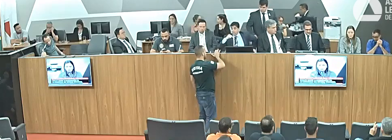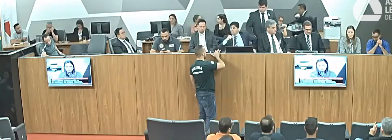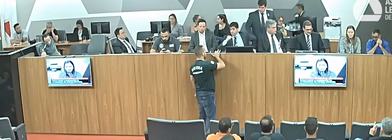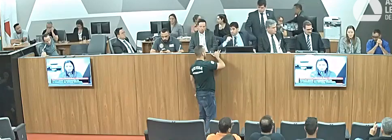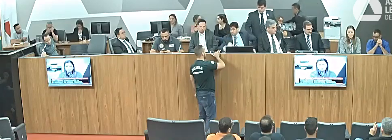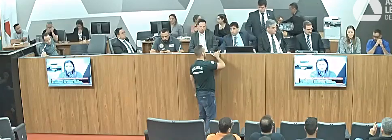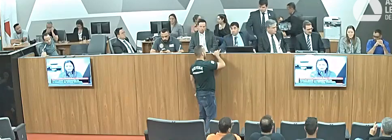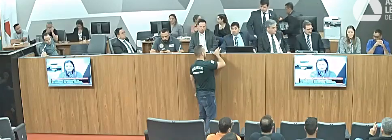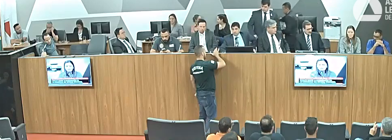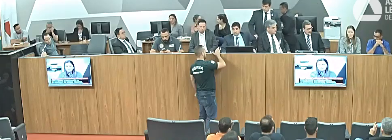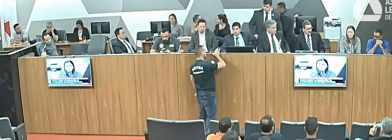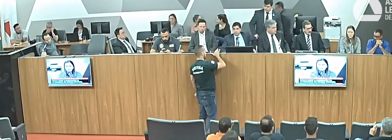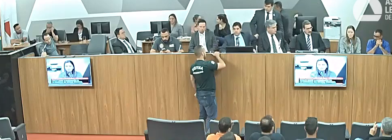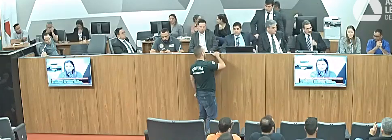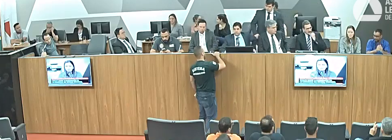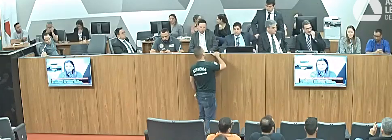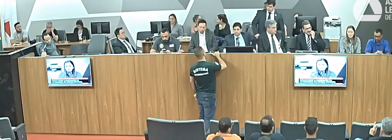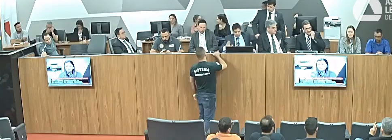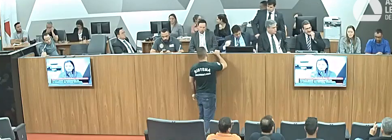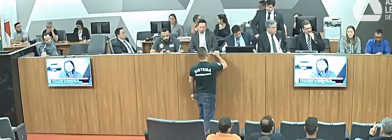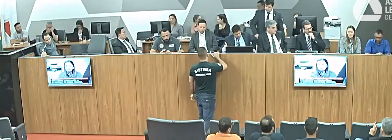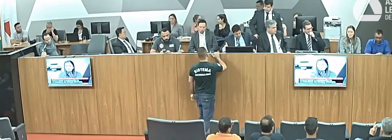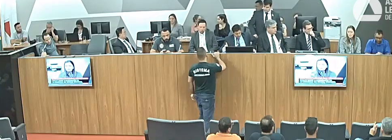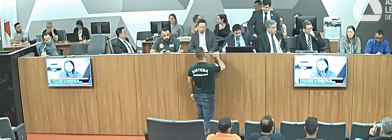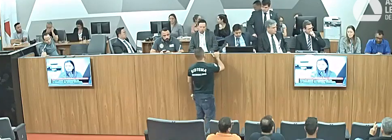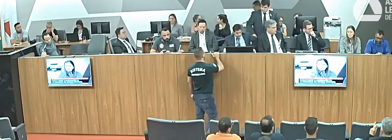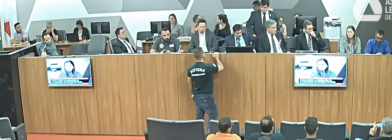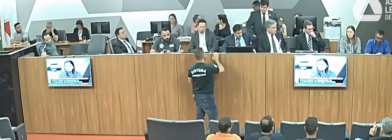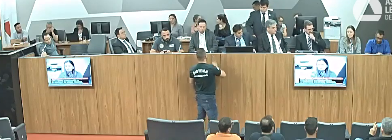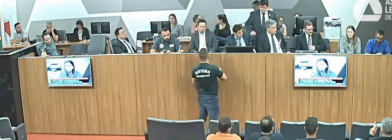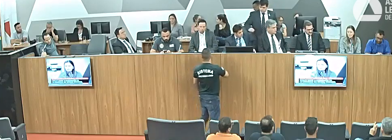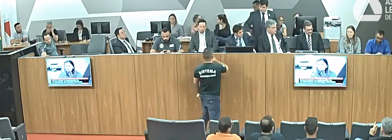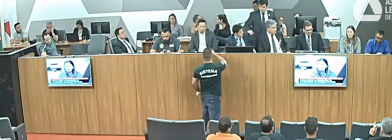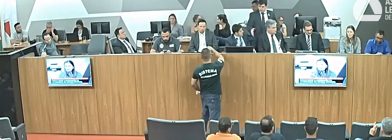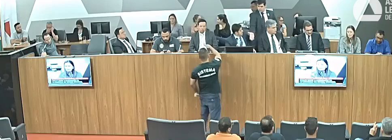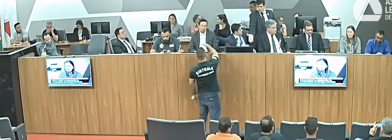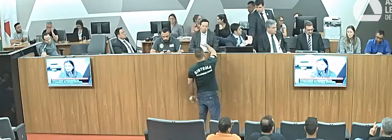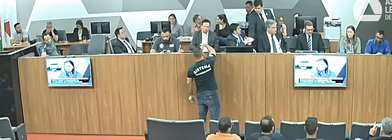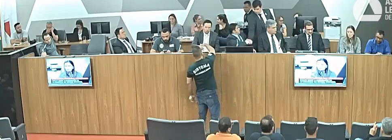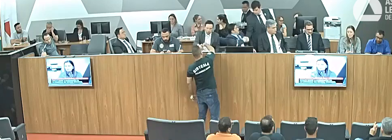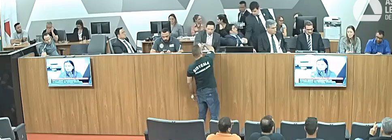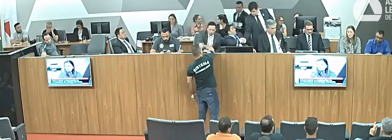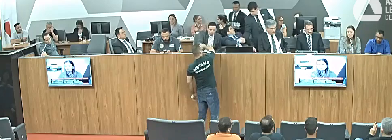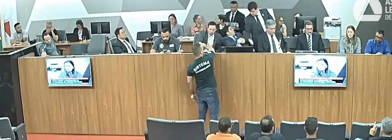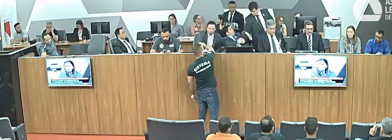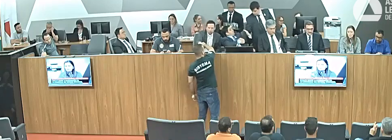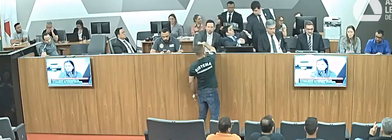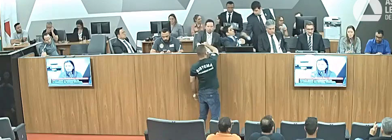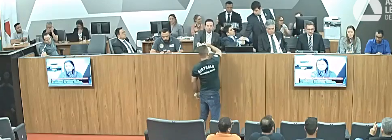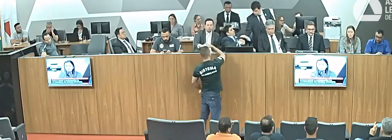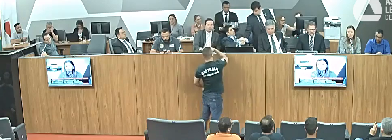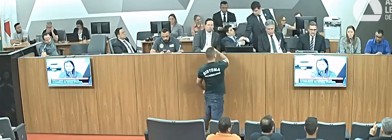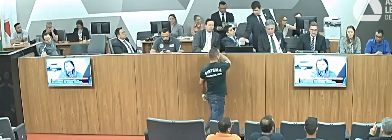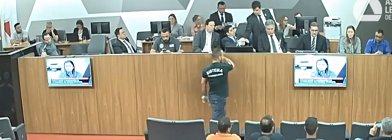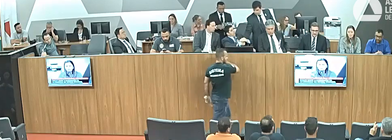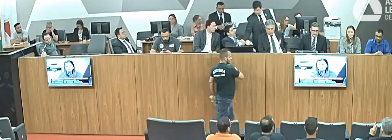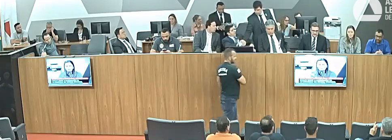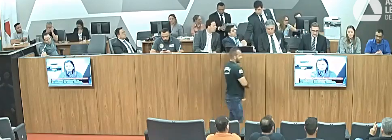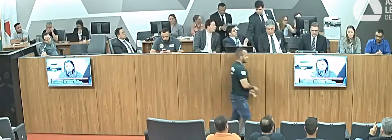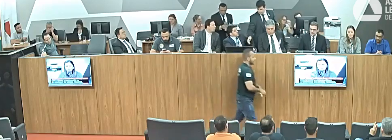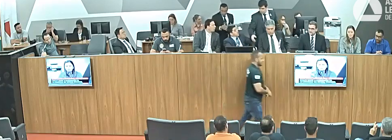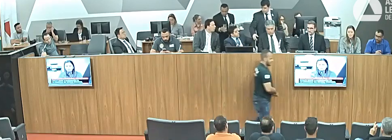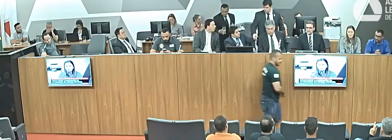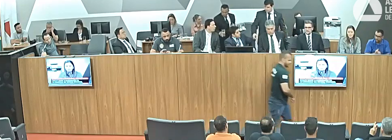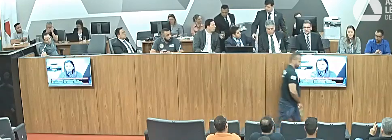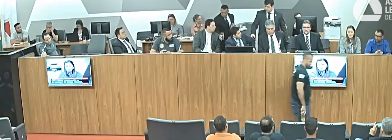o tema avançar uma proposta ea partir do momento que apresentar é um cronograma que seja o envio concreto de